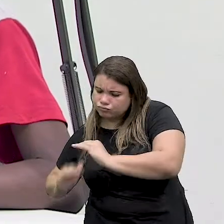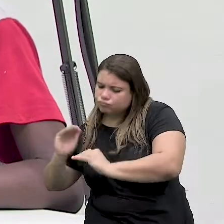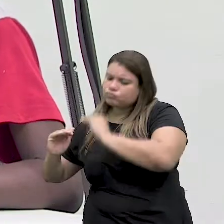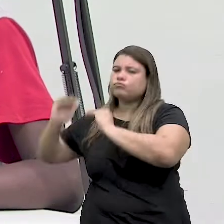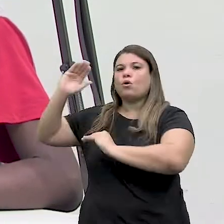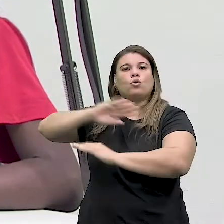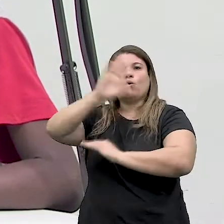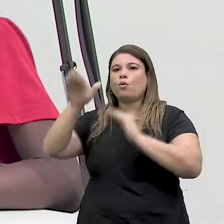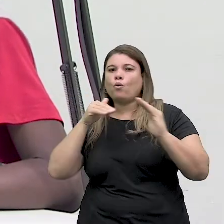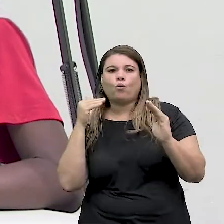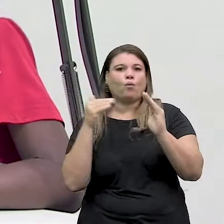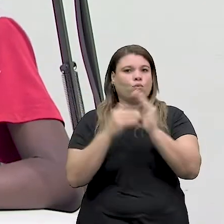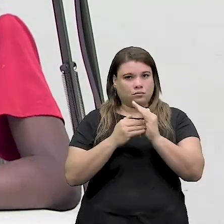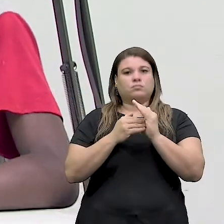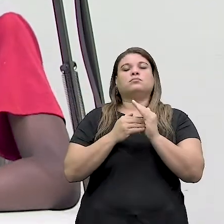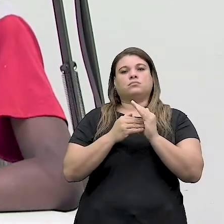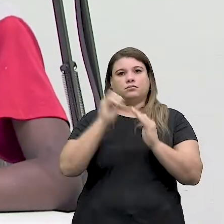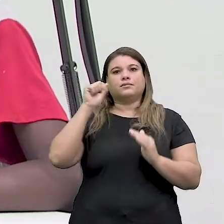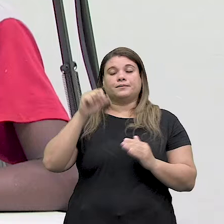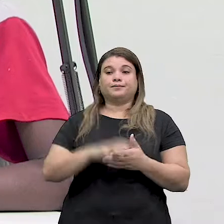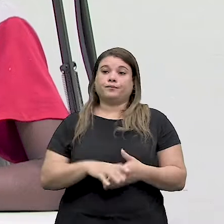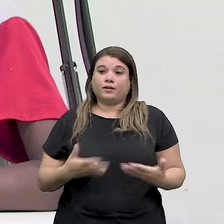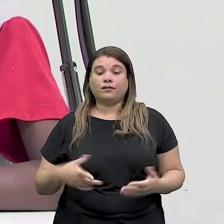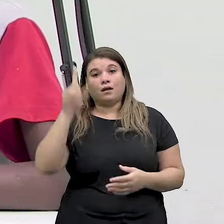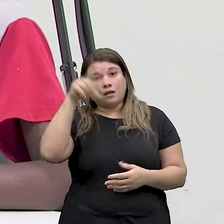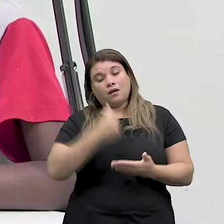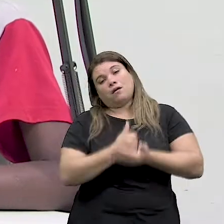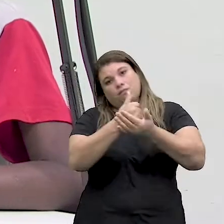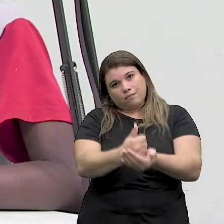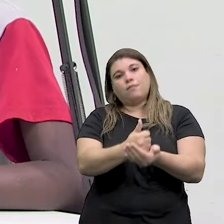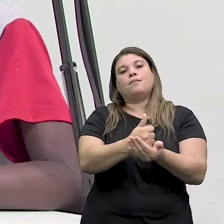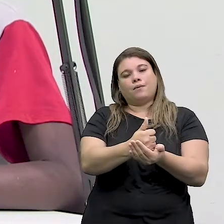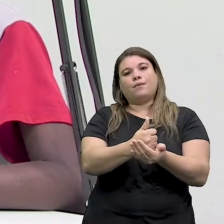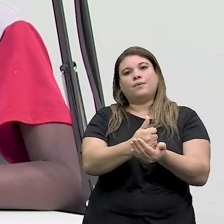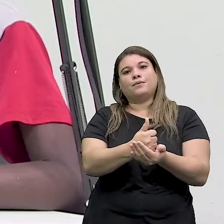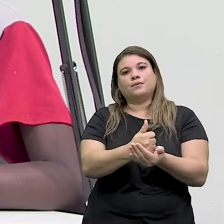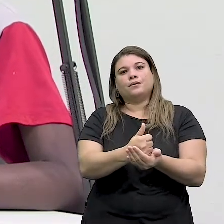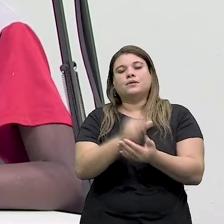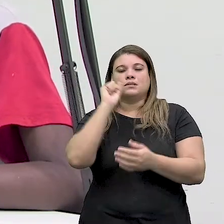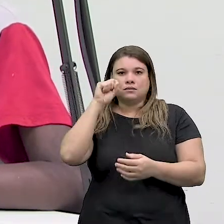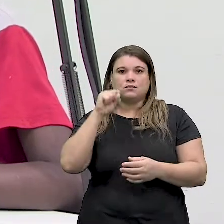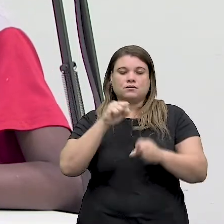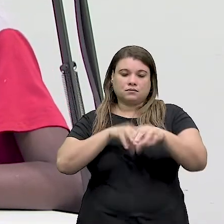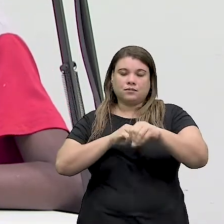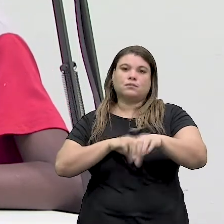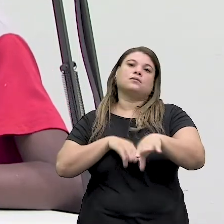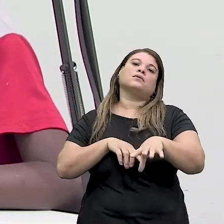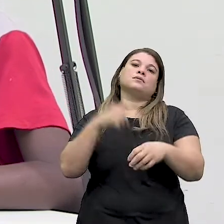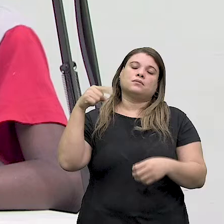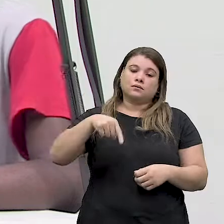EJA. Então é mais uma ferramenta para a nossa educação. O nosso leitor facial, uma